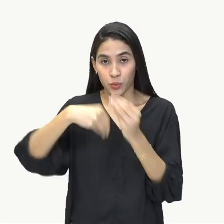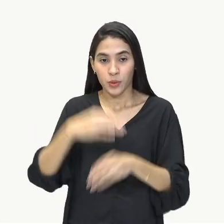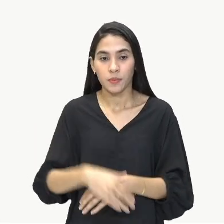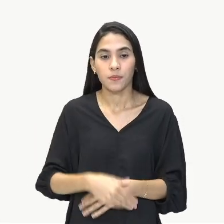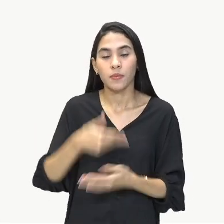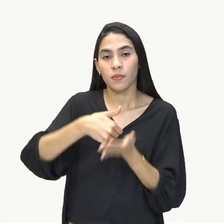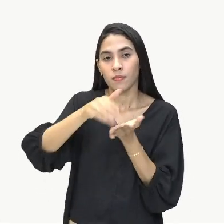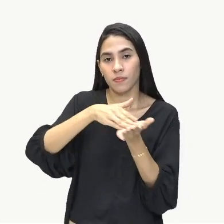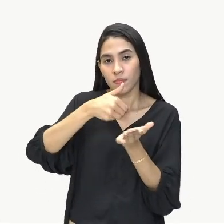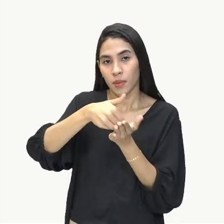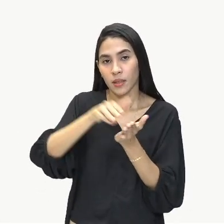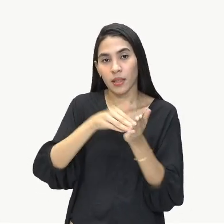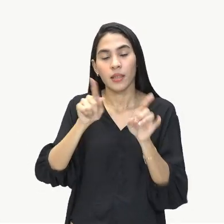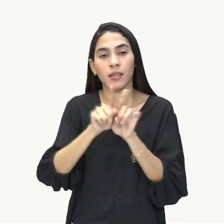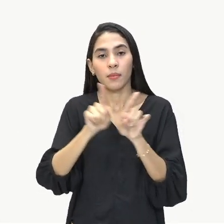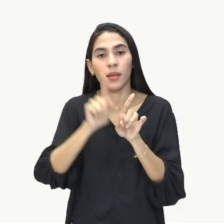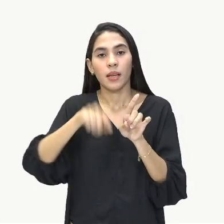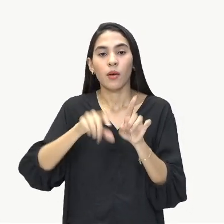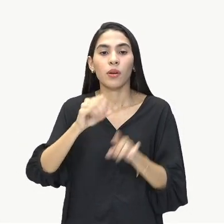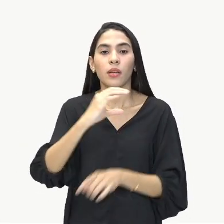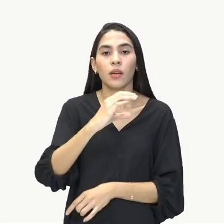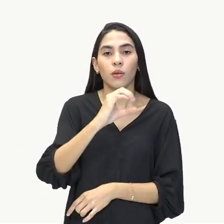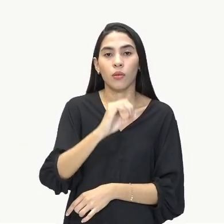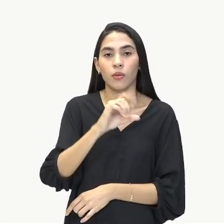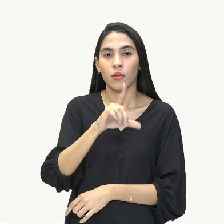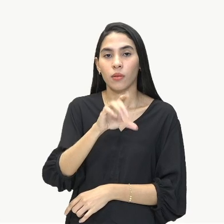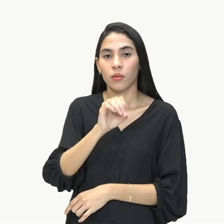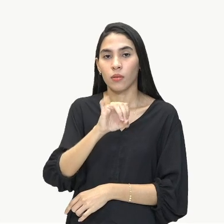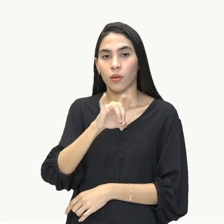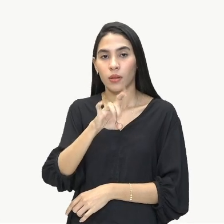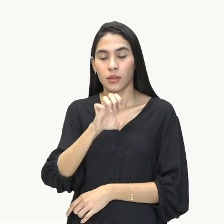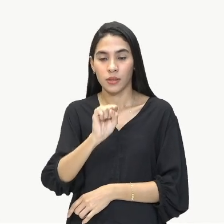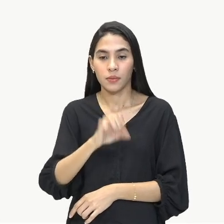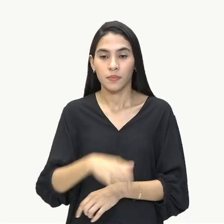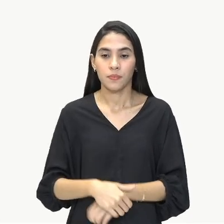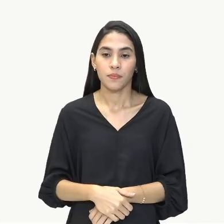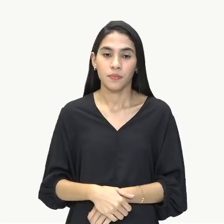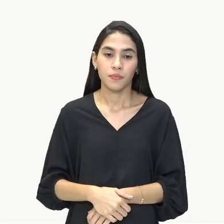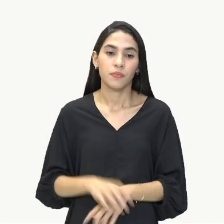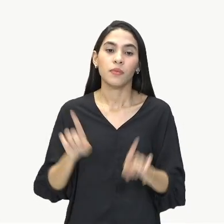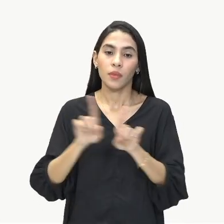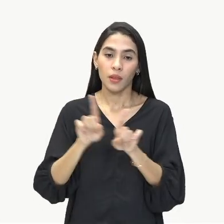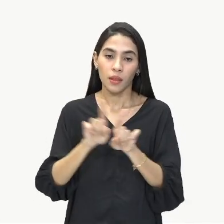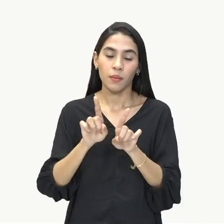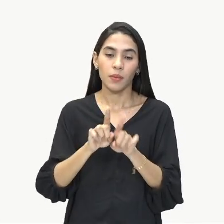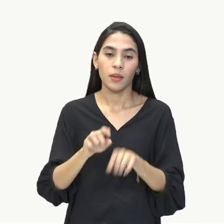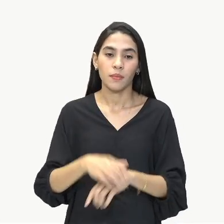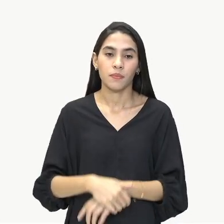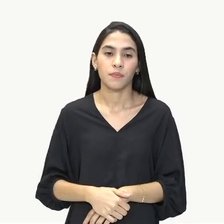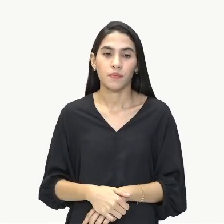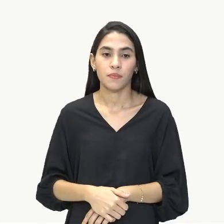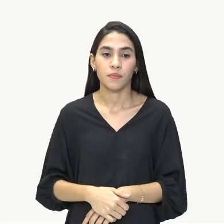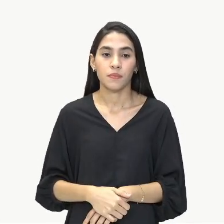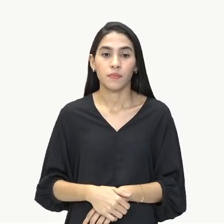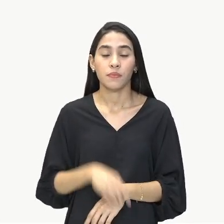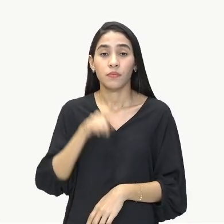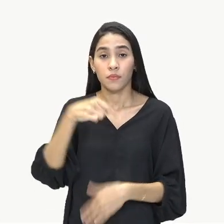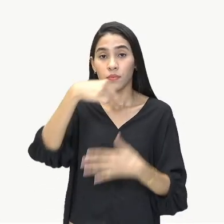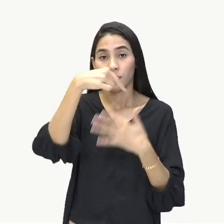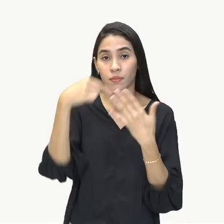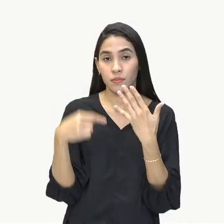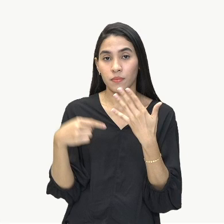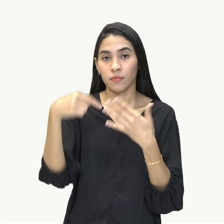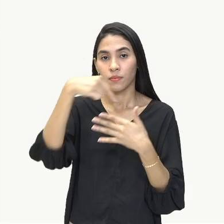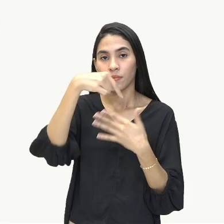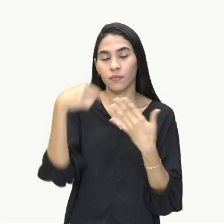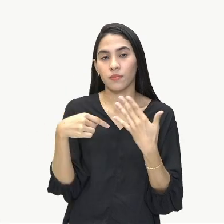manteiga cremosa é um colóide, né? Até uma emulsão, ok? E aí, a